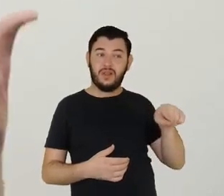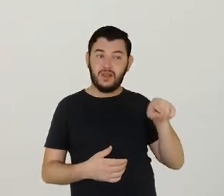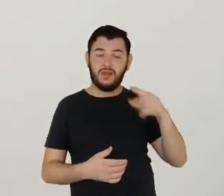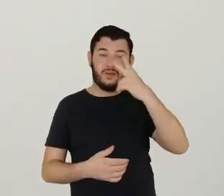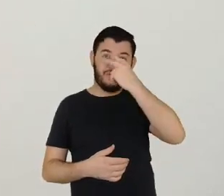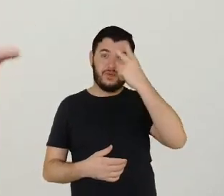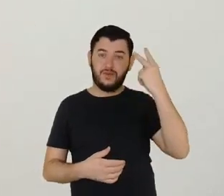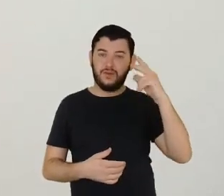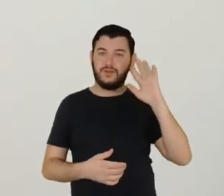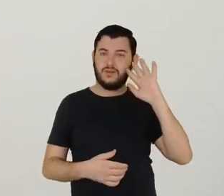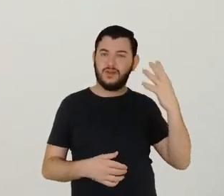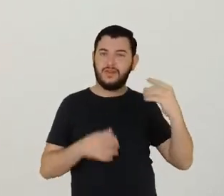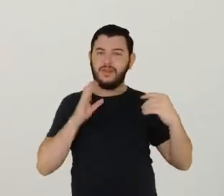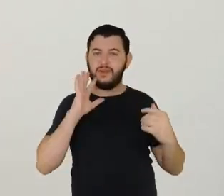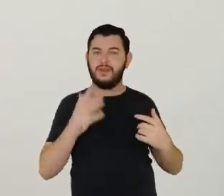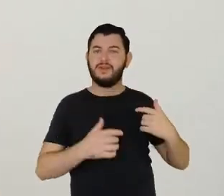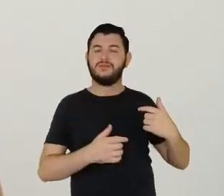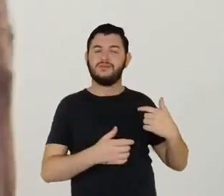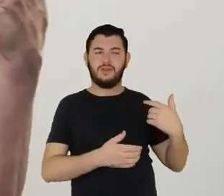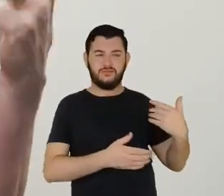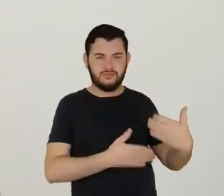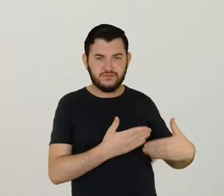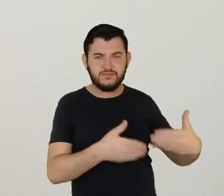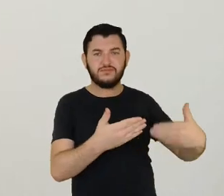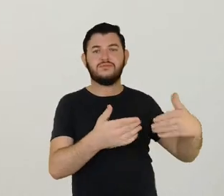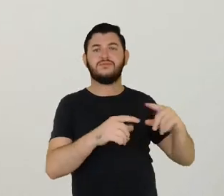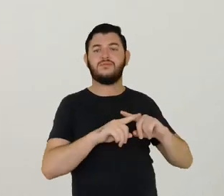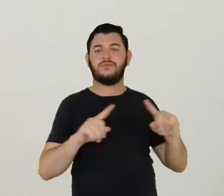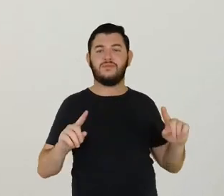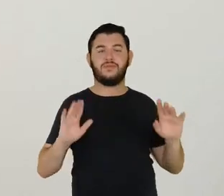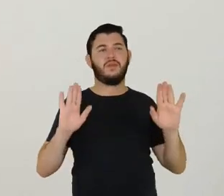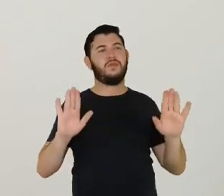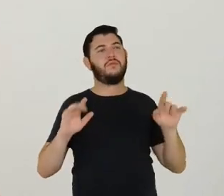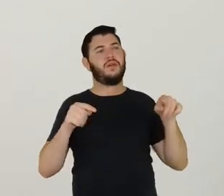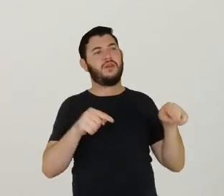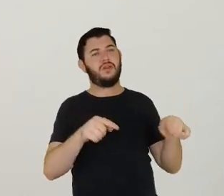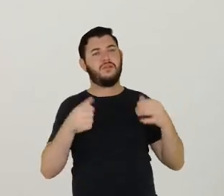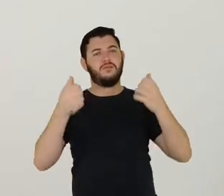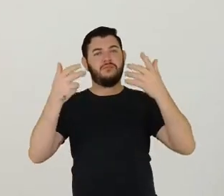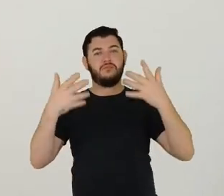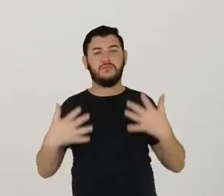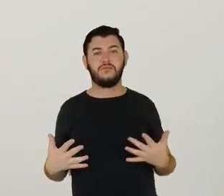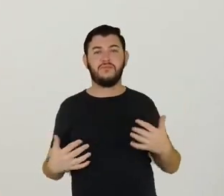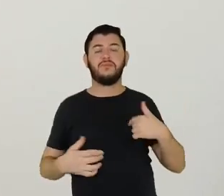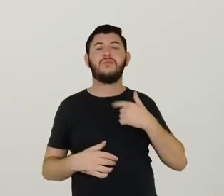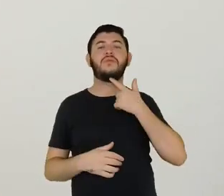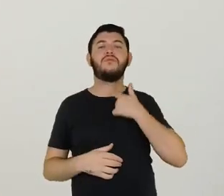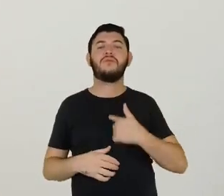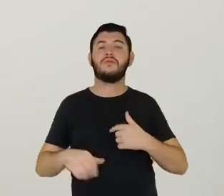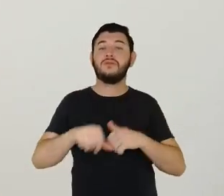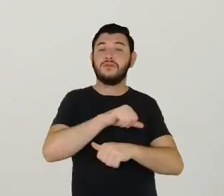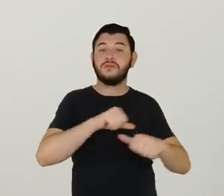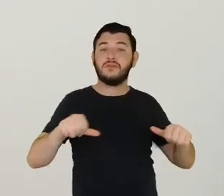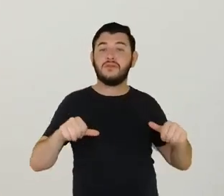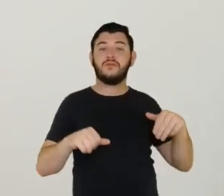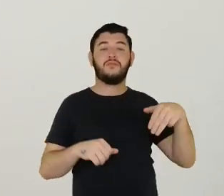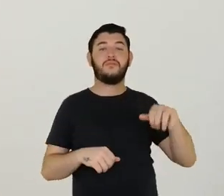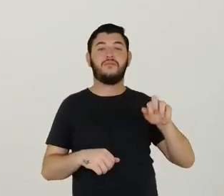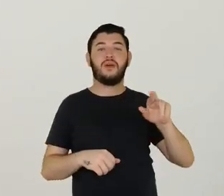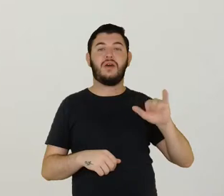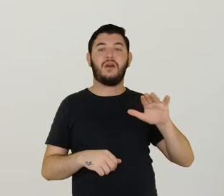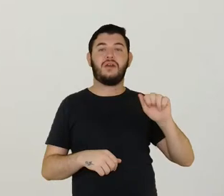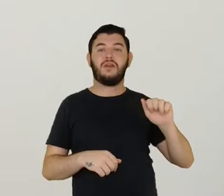aí ele falou, eu quero transformar Maricá numa cidade conhecida no Brasil, a gente faz tanta coisa, ninguém sabe,